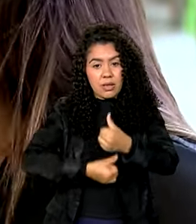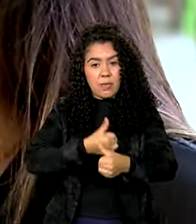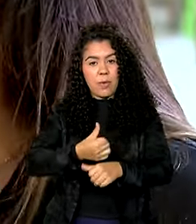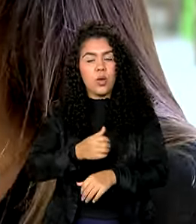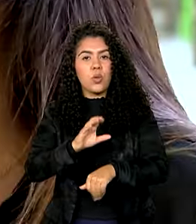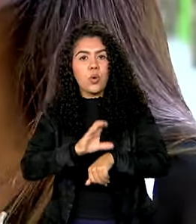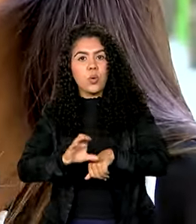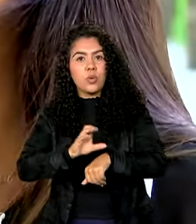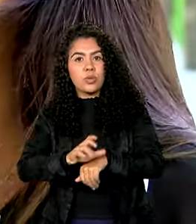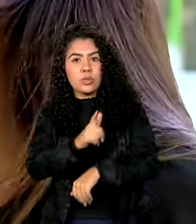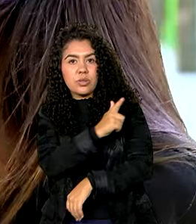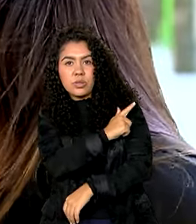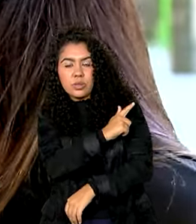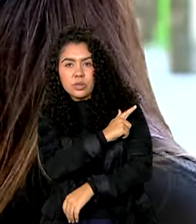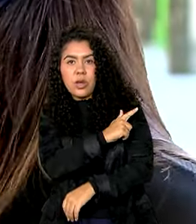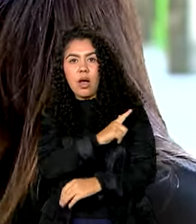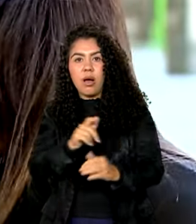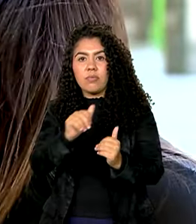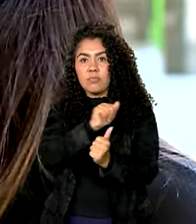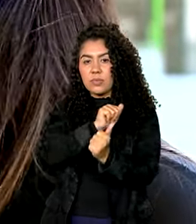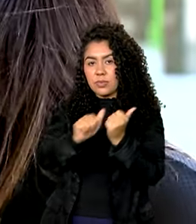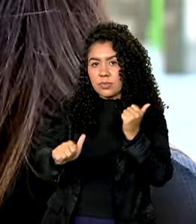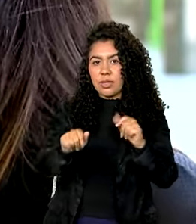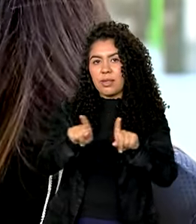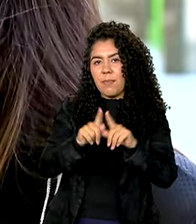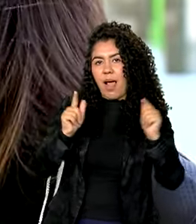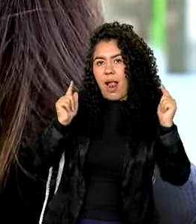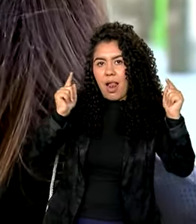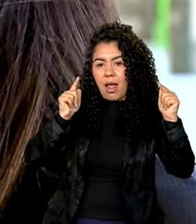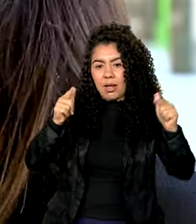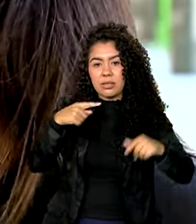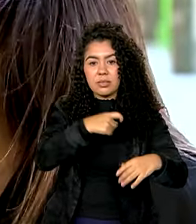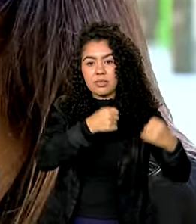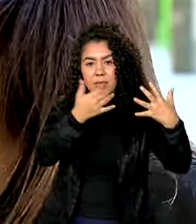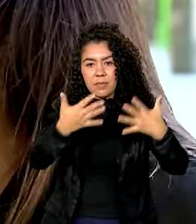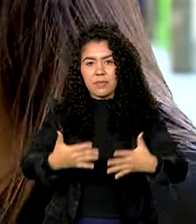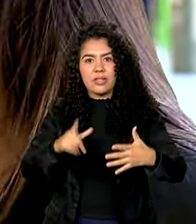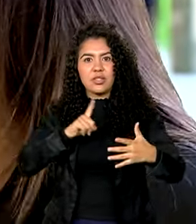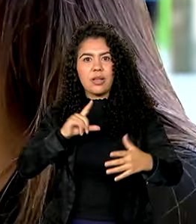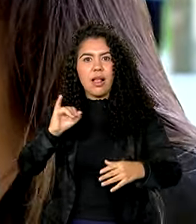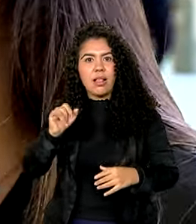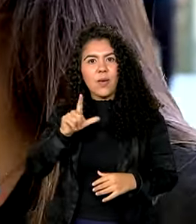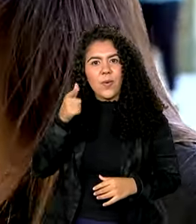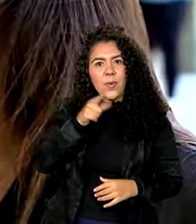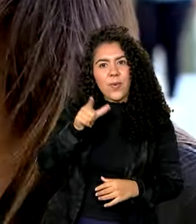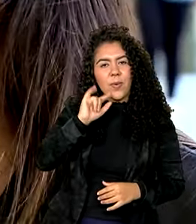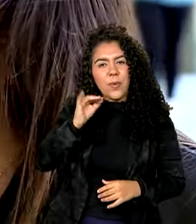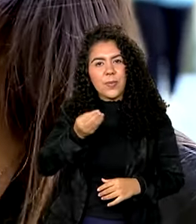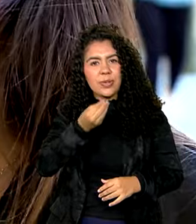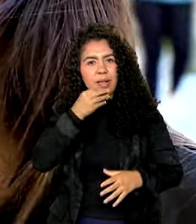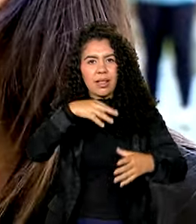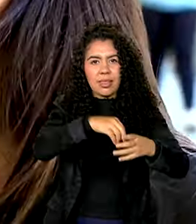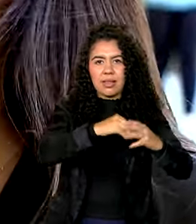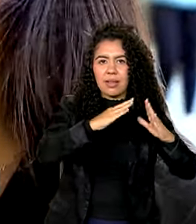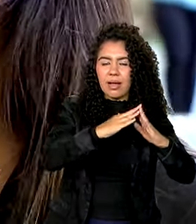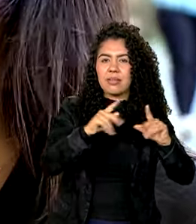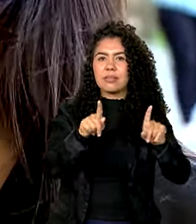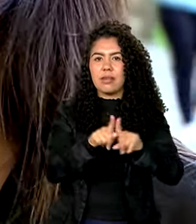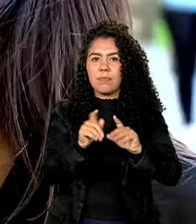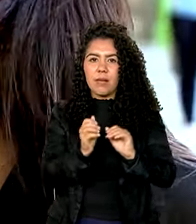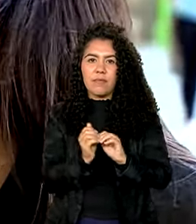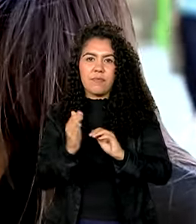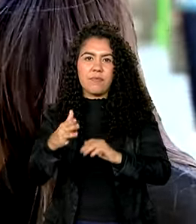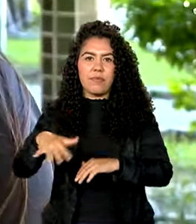gestão desportiva e de lazer. Segundo Aline, o curso já está abrindo portas, tanto em casa quanto no mercado